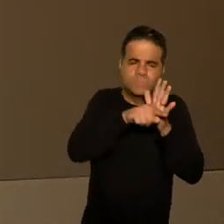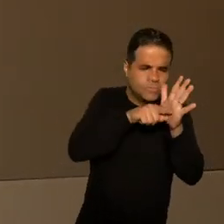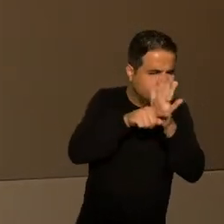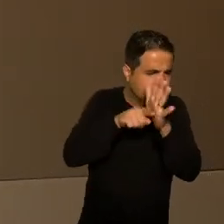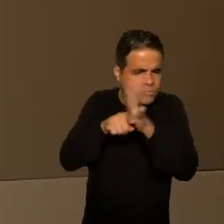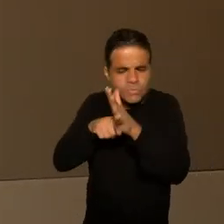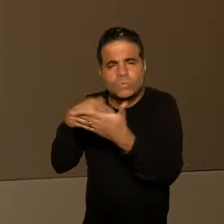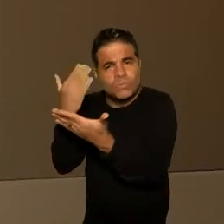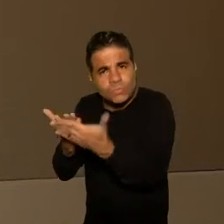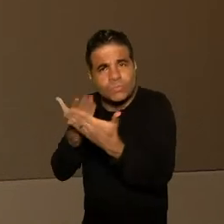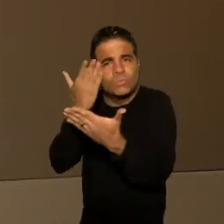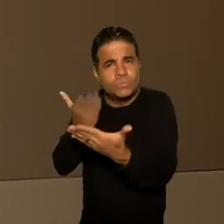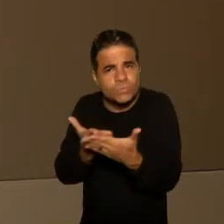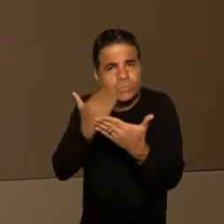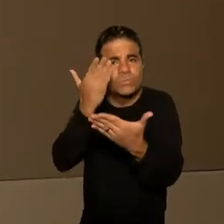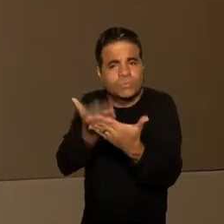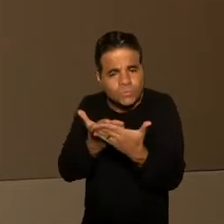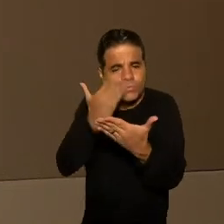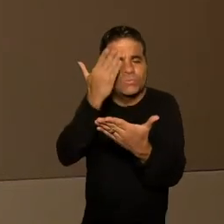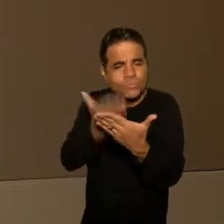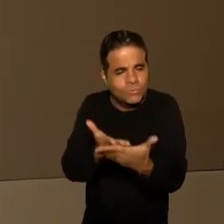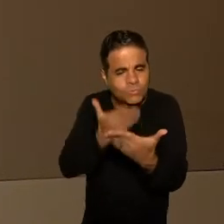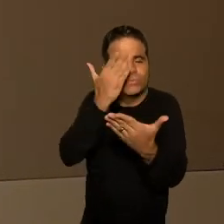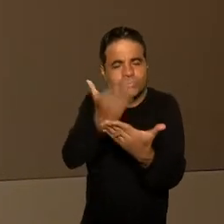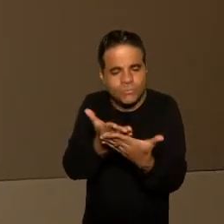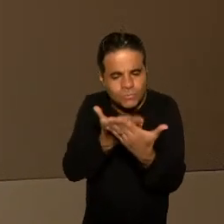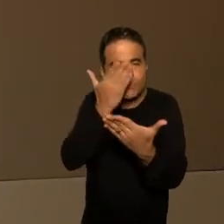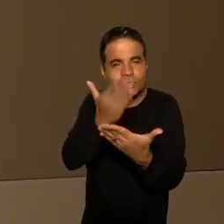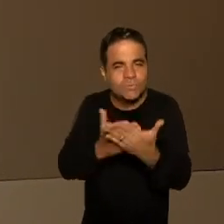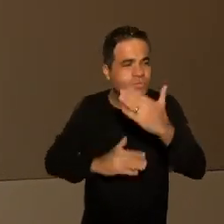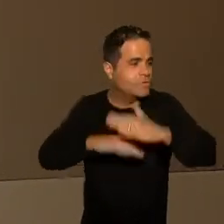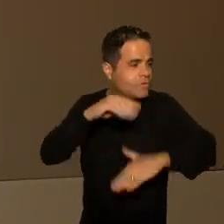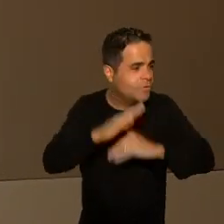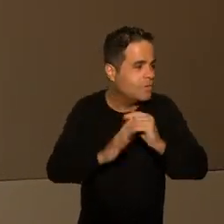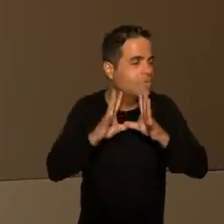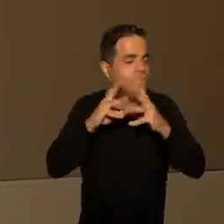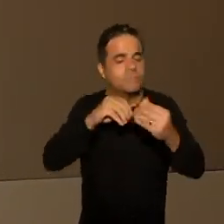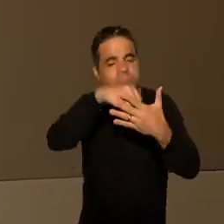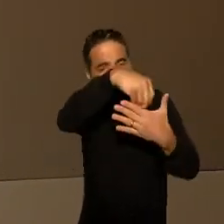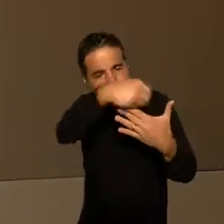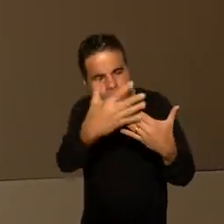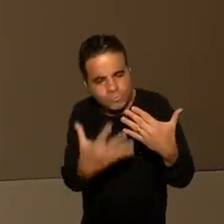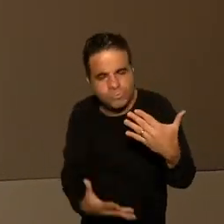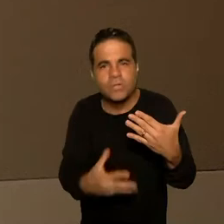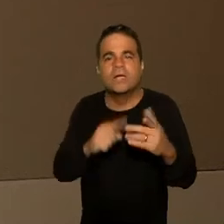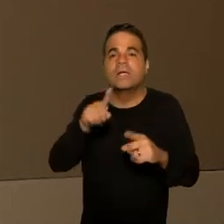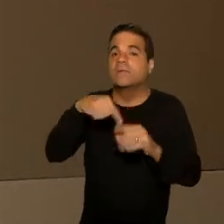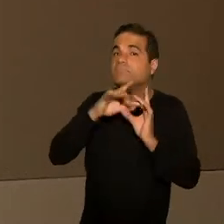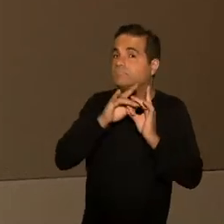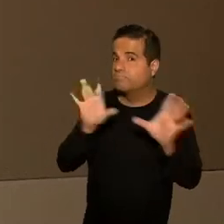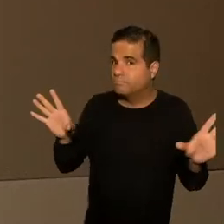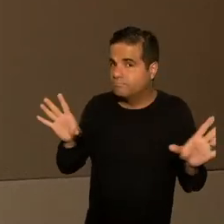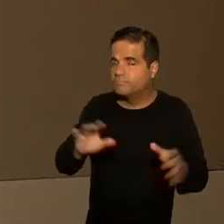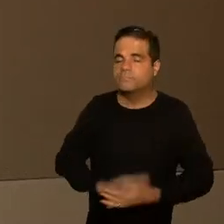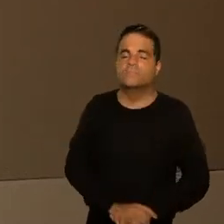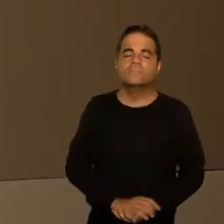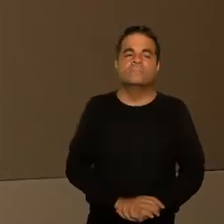pesquisa e estudam também os artistas as obras todo o conteúdo que vai ser disponibilizado